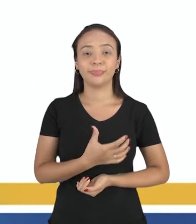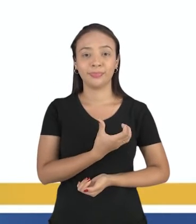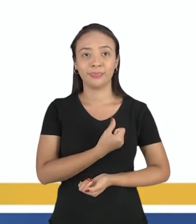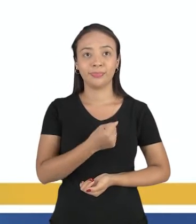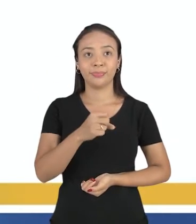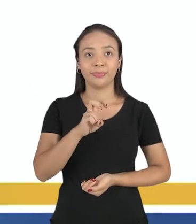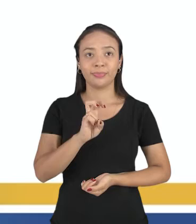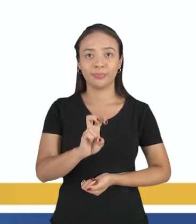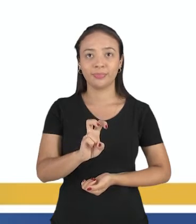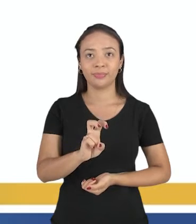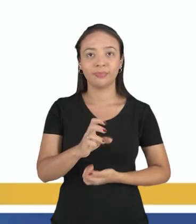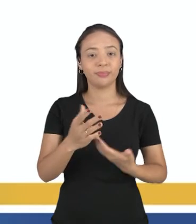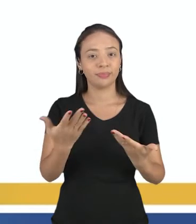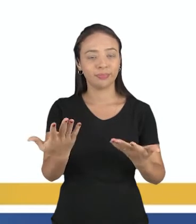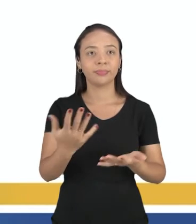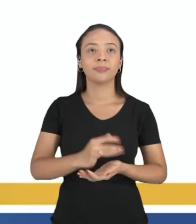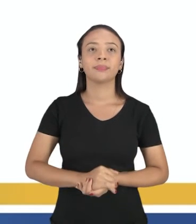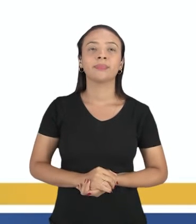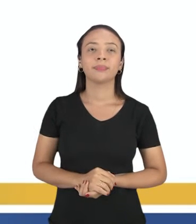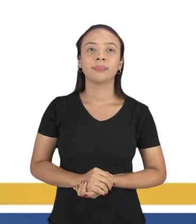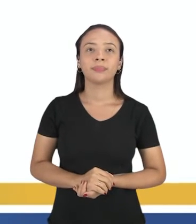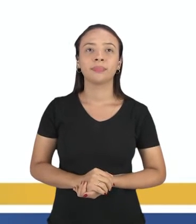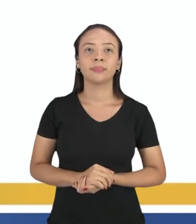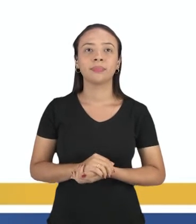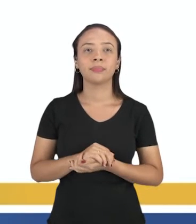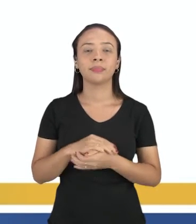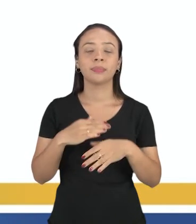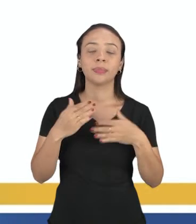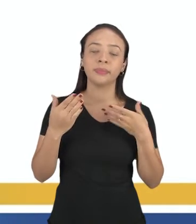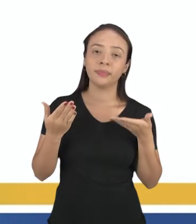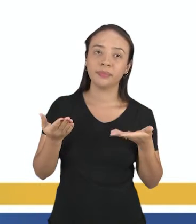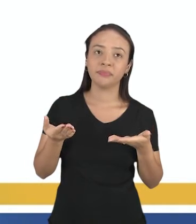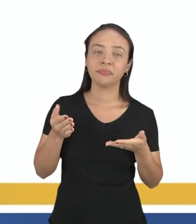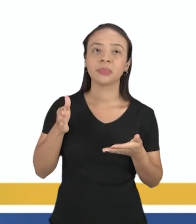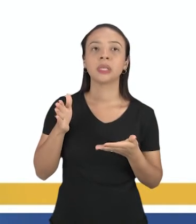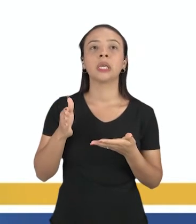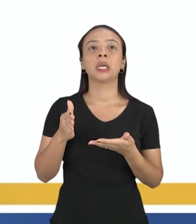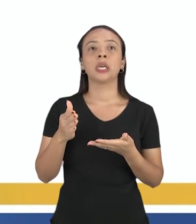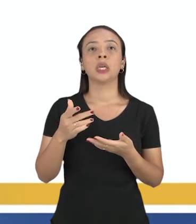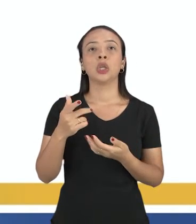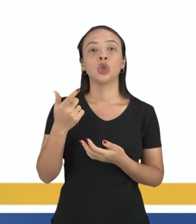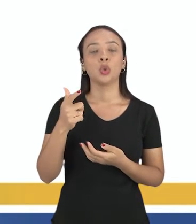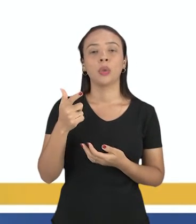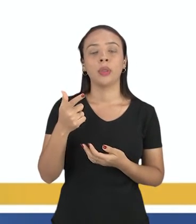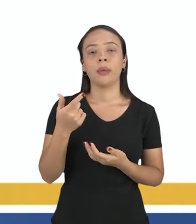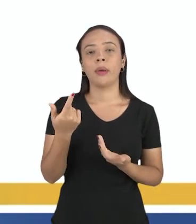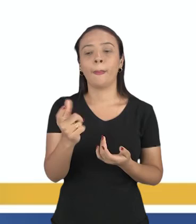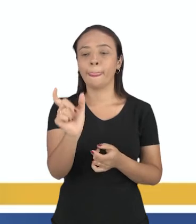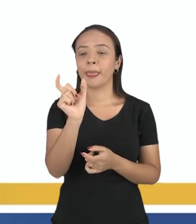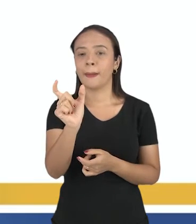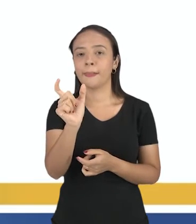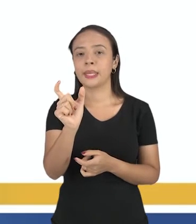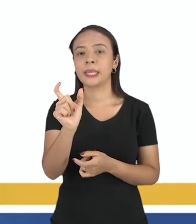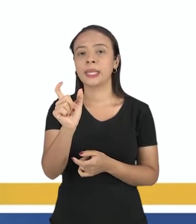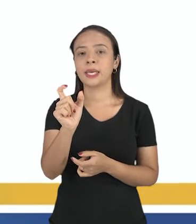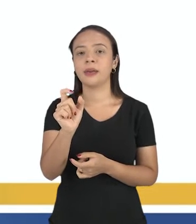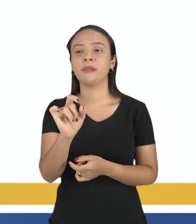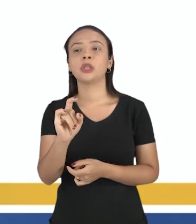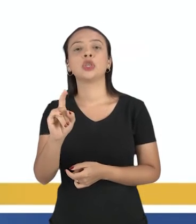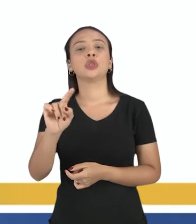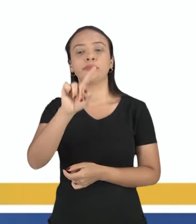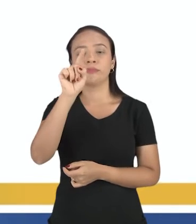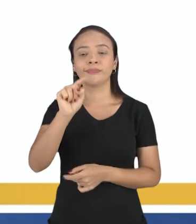5. Claramente, né, gente? Por mais que não tivesse ali a palavra interrogativa, tem ali o ponto